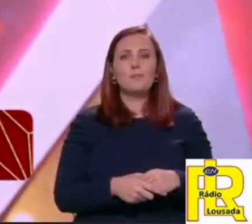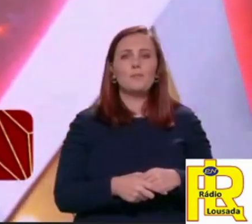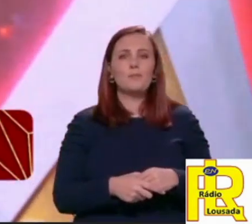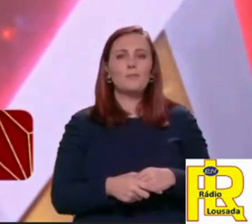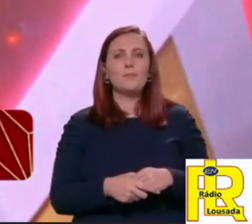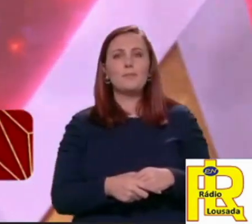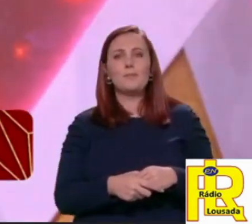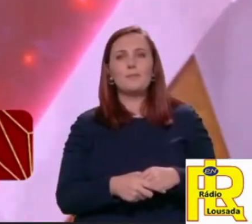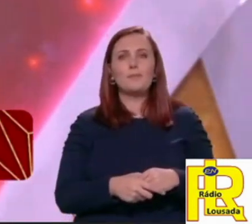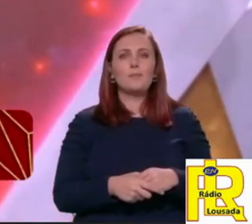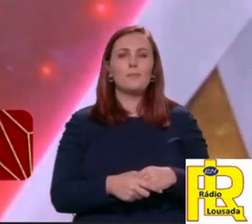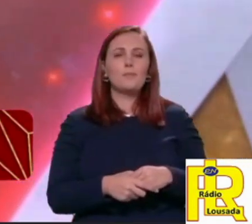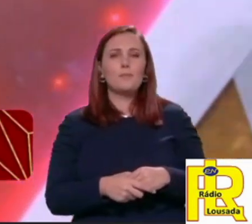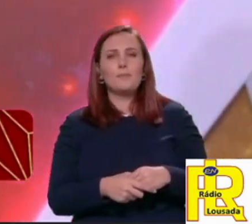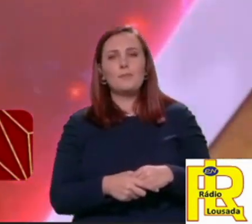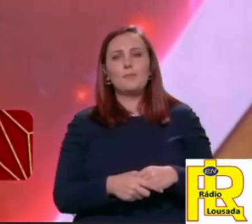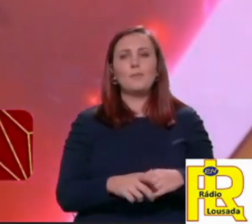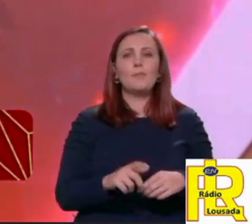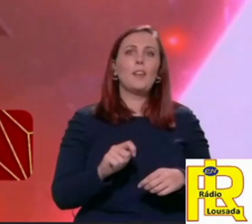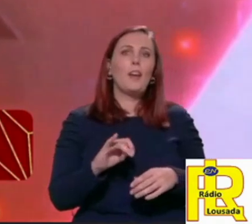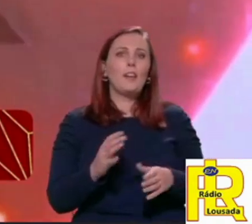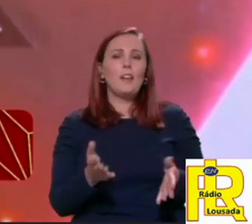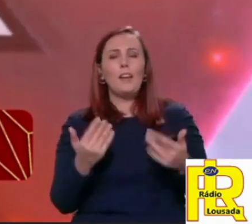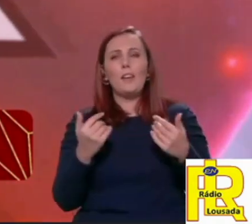hei hei